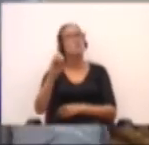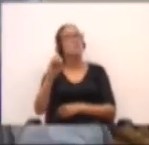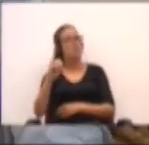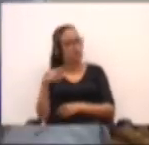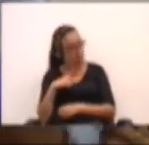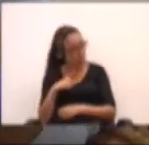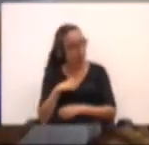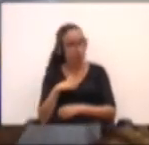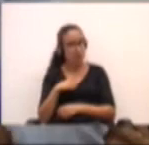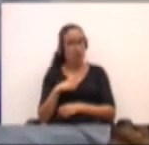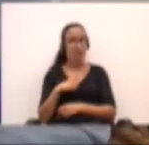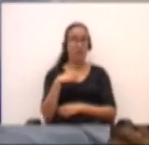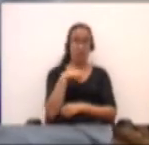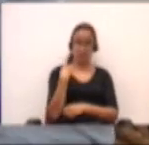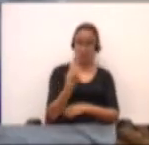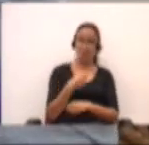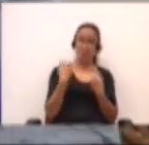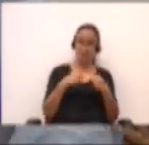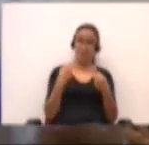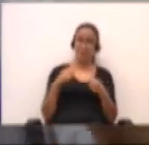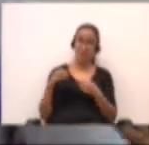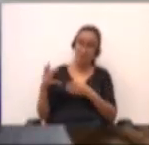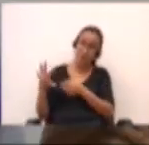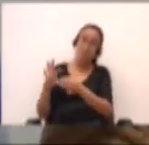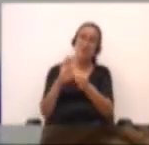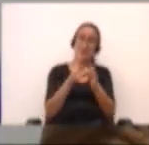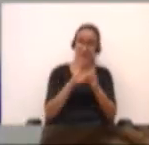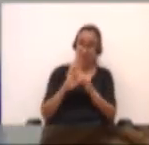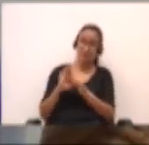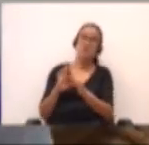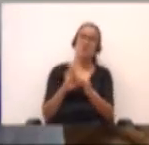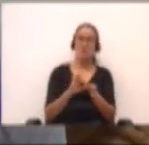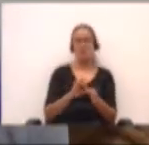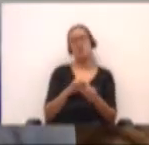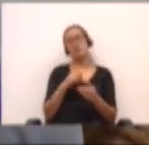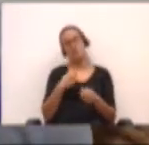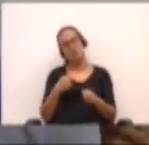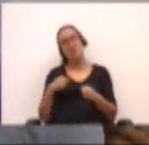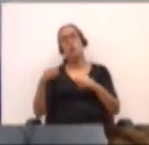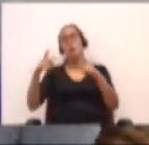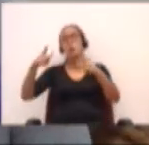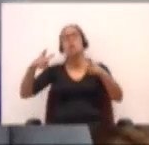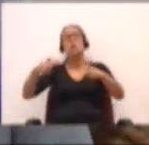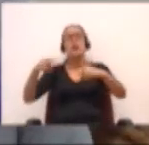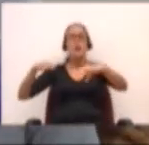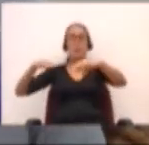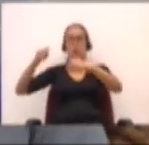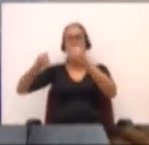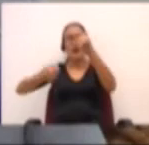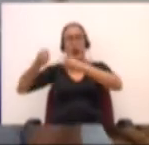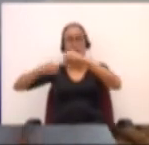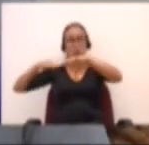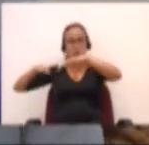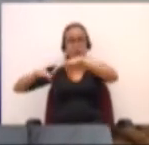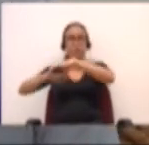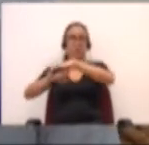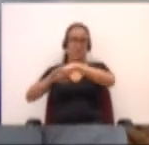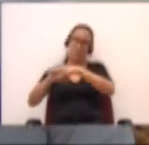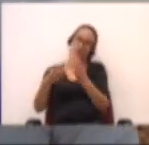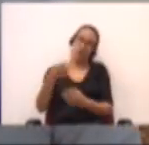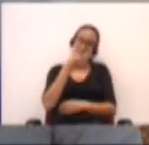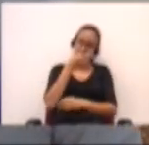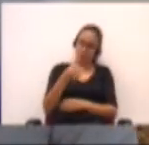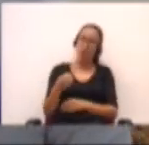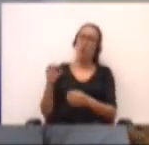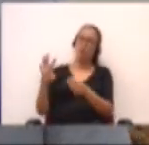precisamos associar o ponto final do trem regional com a bolsão de estacionamento. É um argumento para vossas excelências levarem adiante. Eu